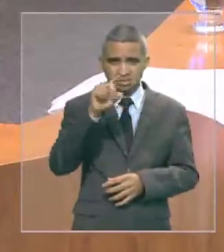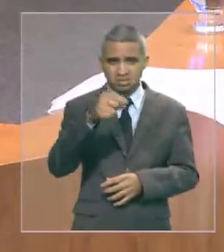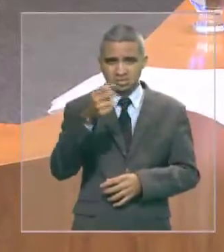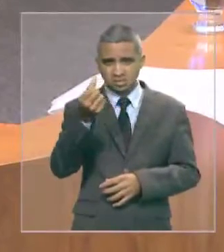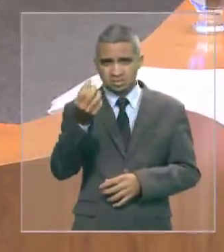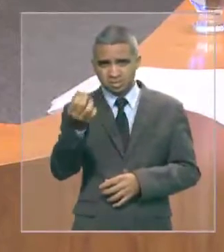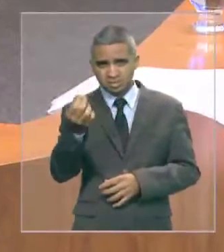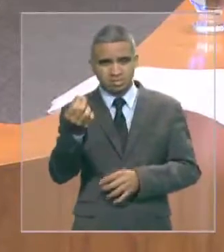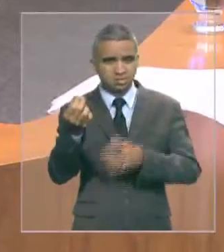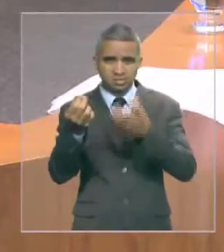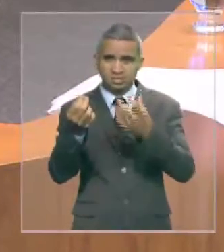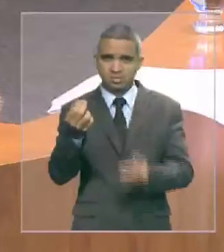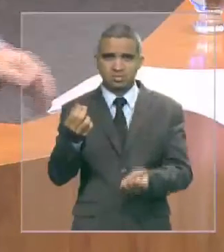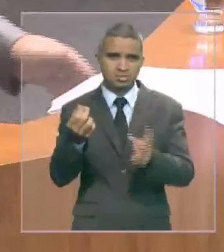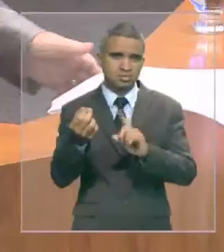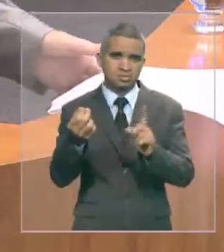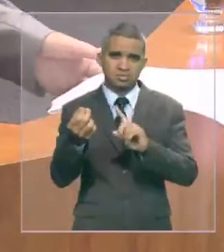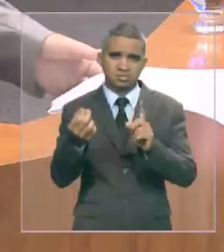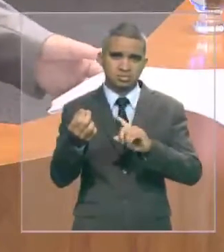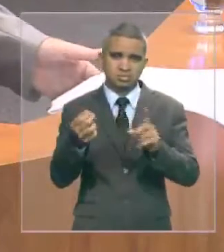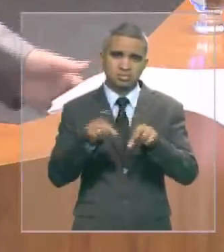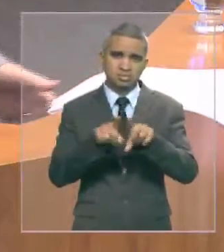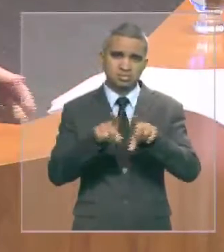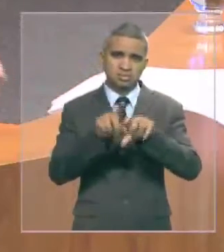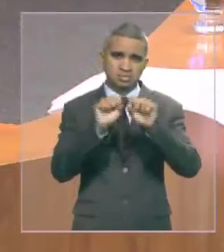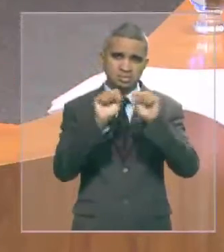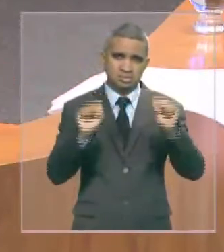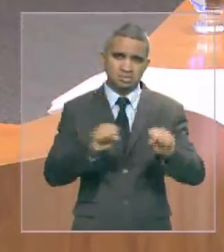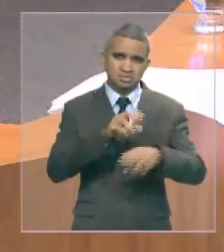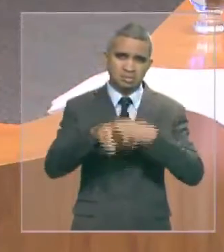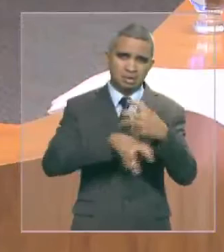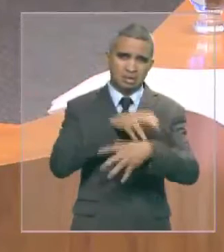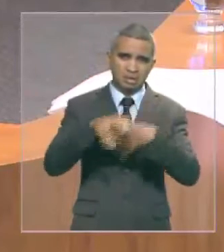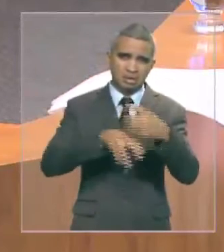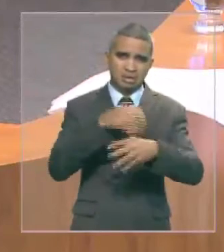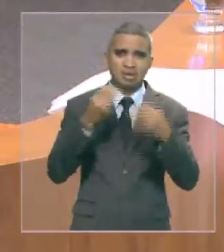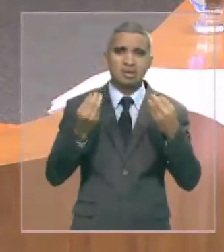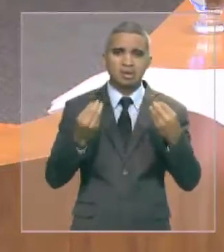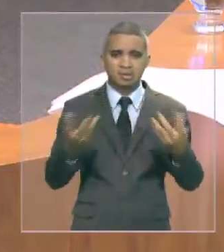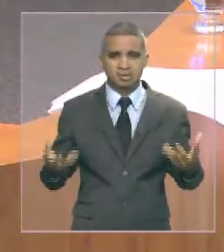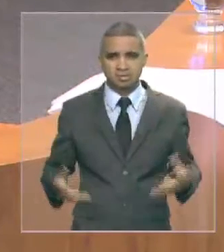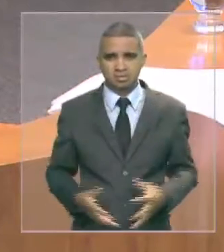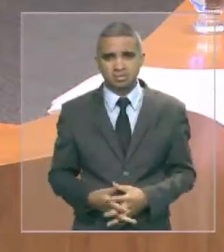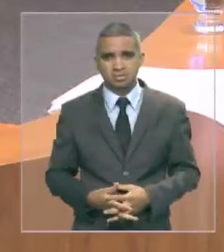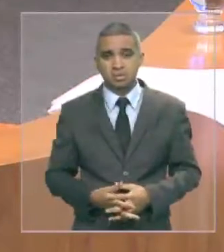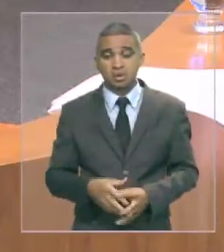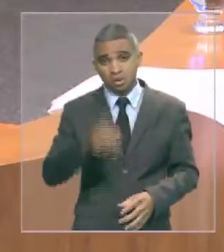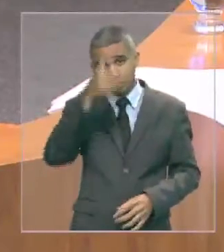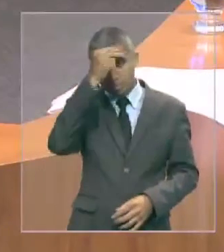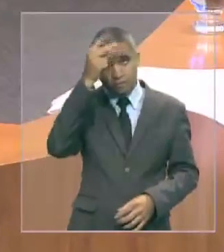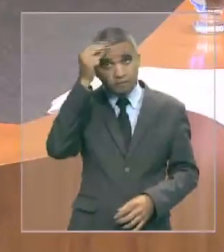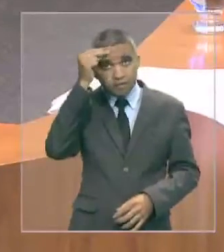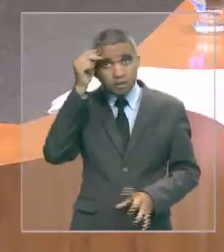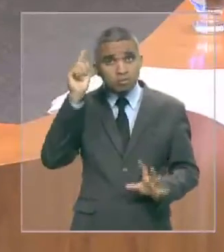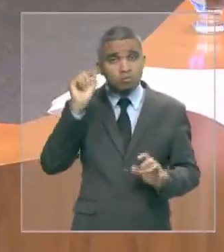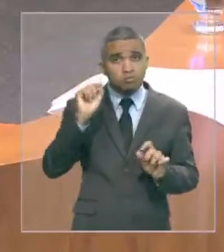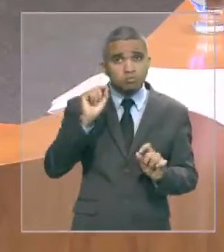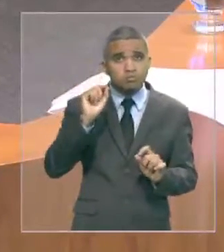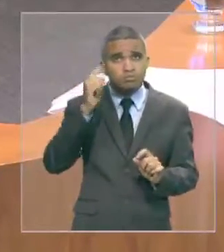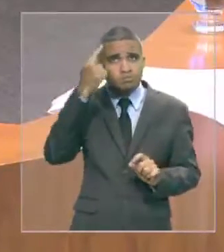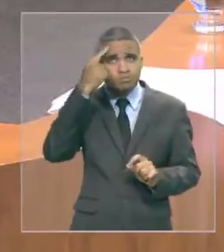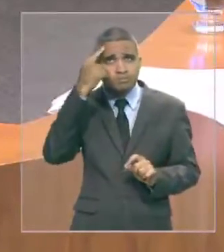estava aí, e com o sistema totalmente desorganizado. Então o prefeito preferiu entrar no